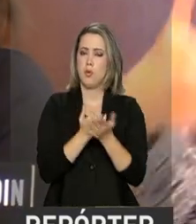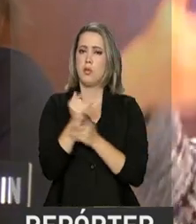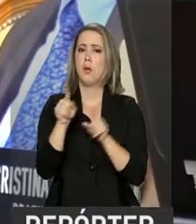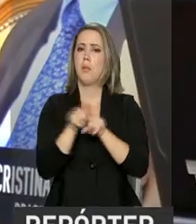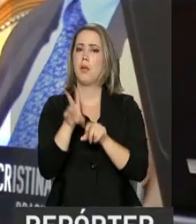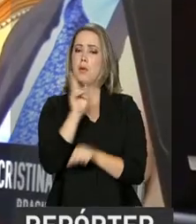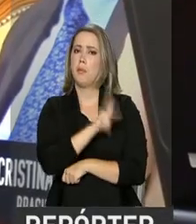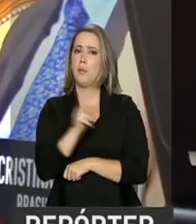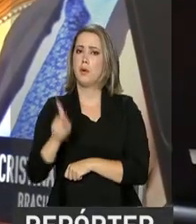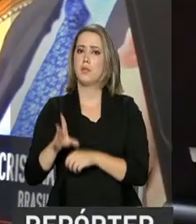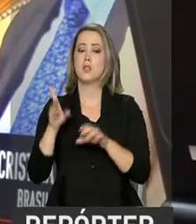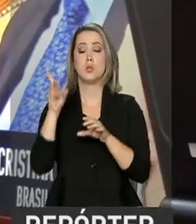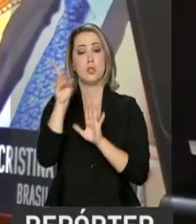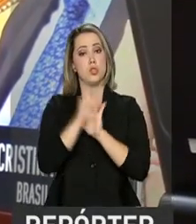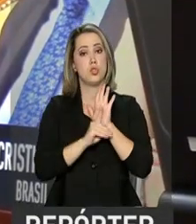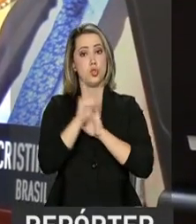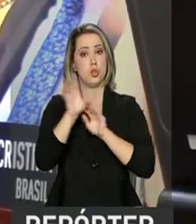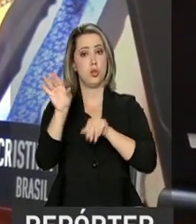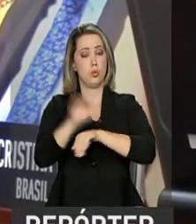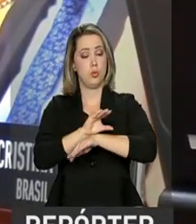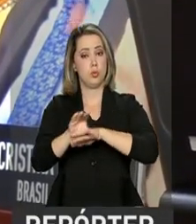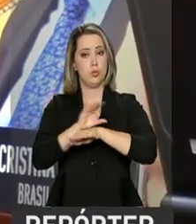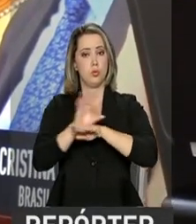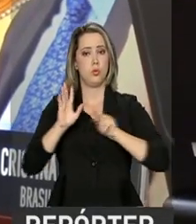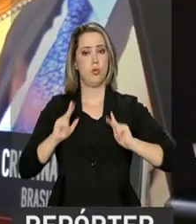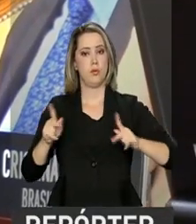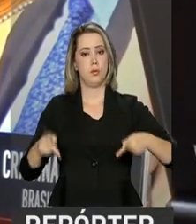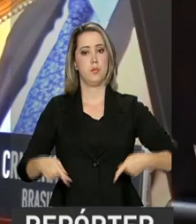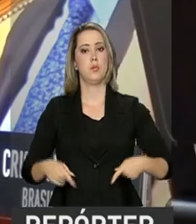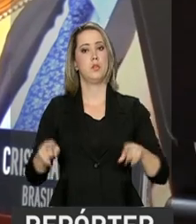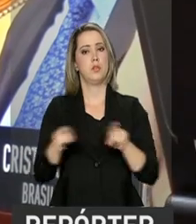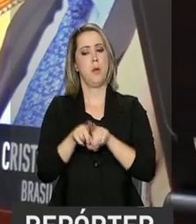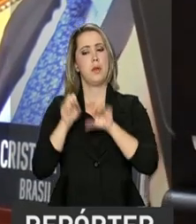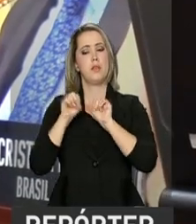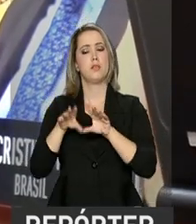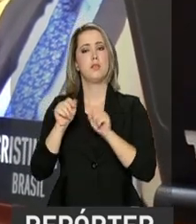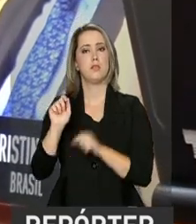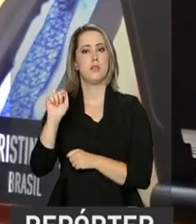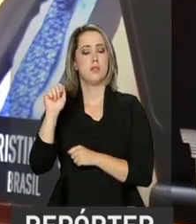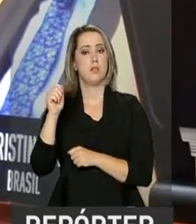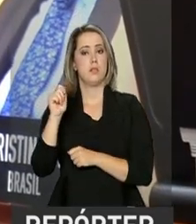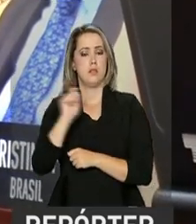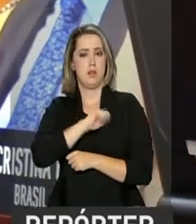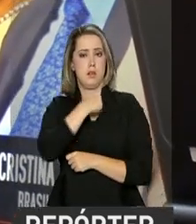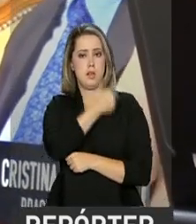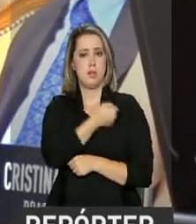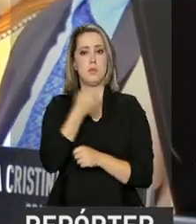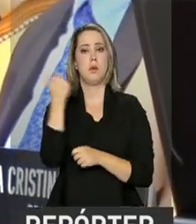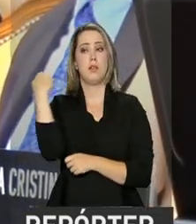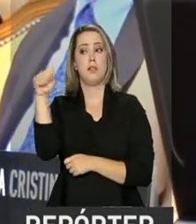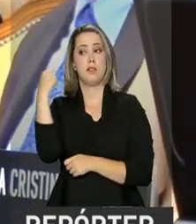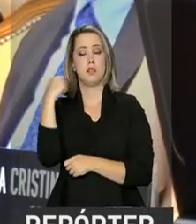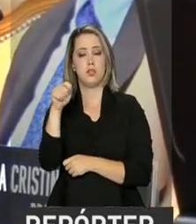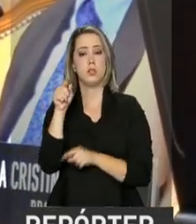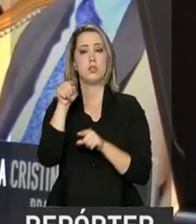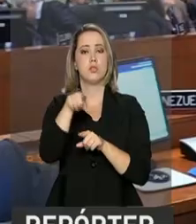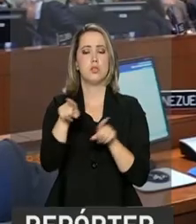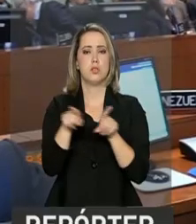Constitucional e de Direitos Humanos. Ela também dá aulas na Espanha e na Argentina e é procuradora do Estado de São Paulo